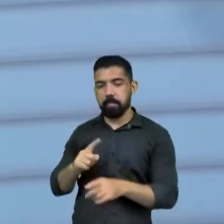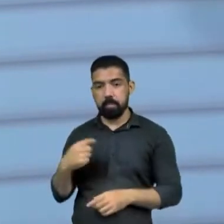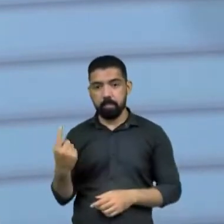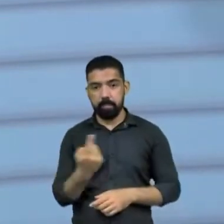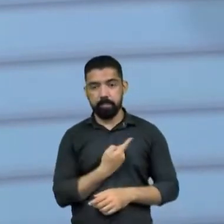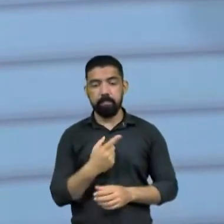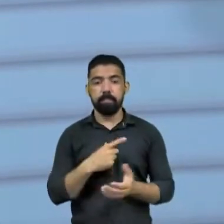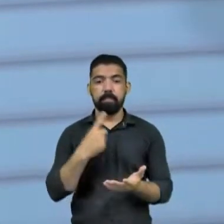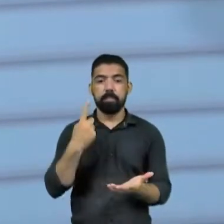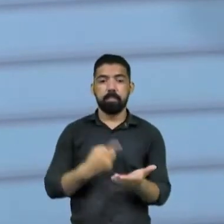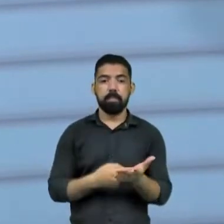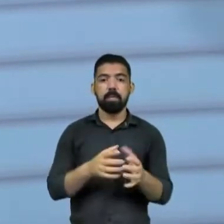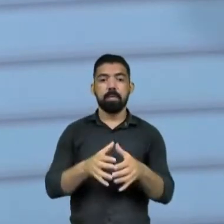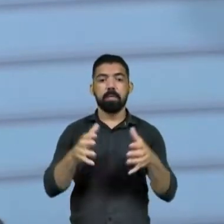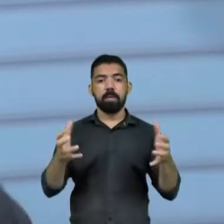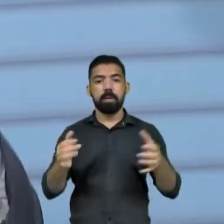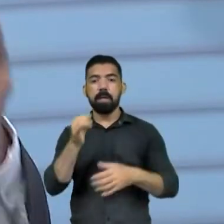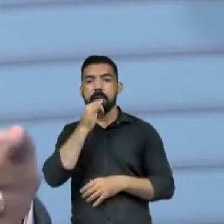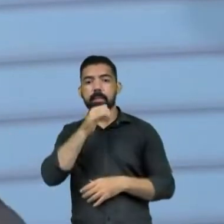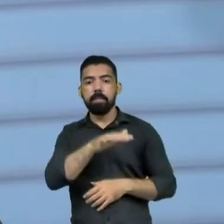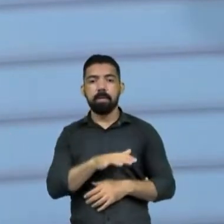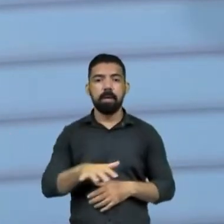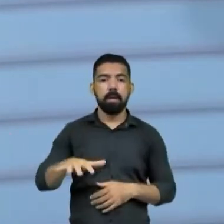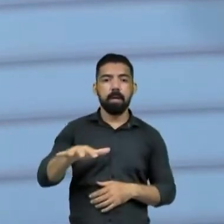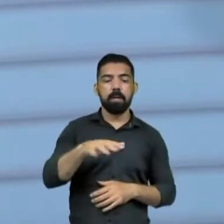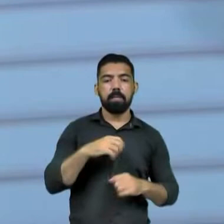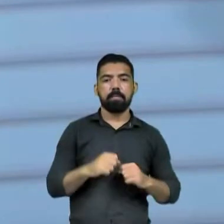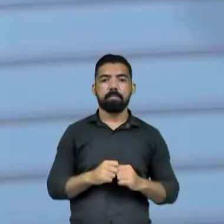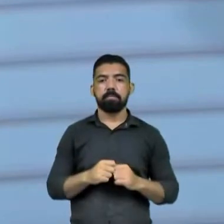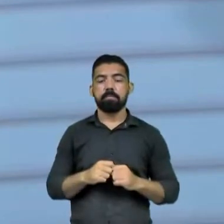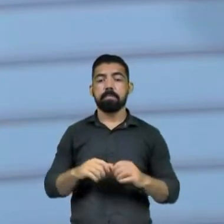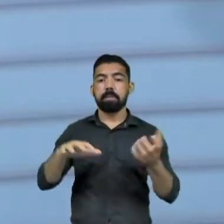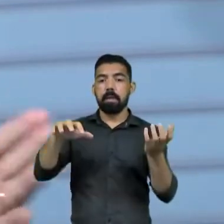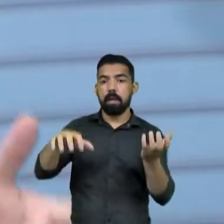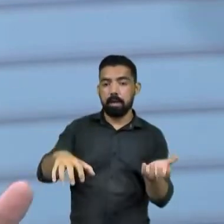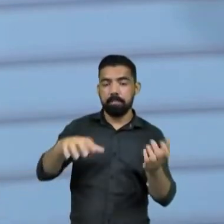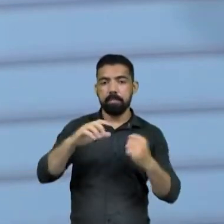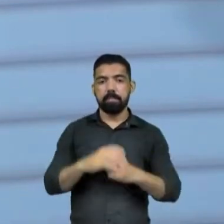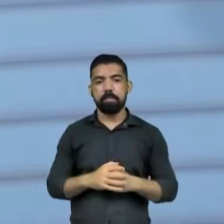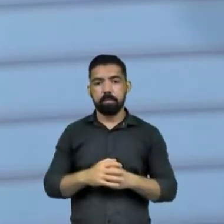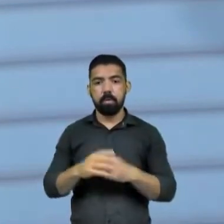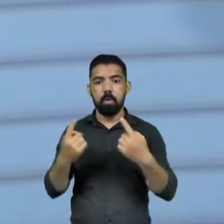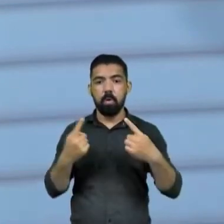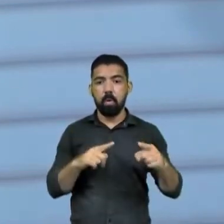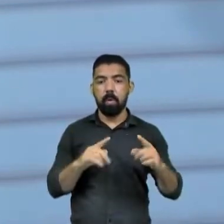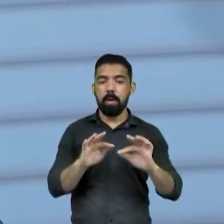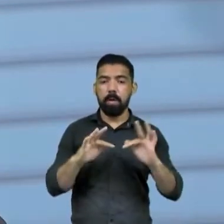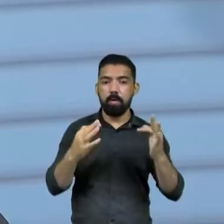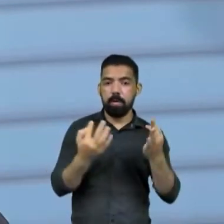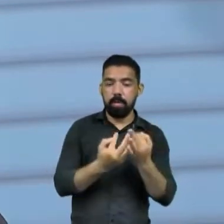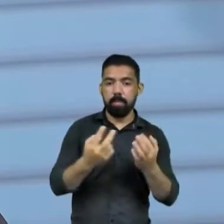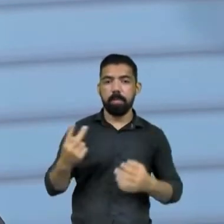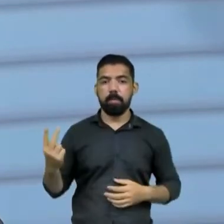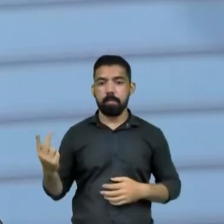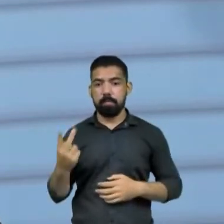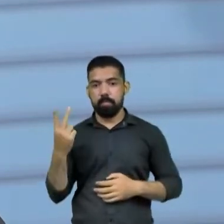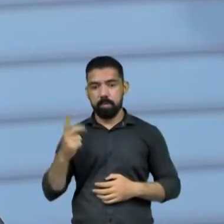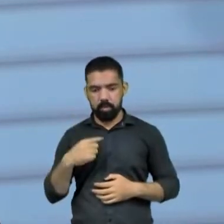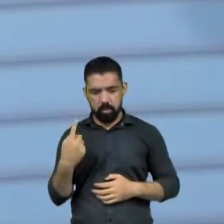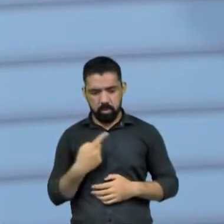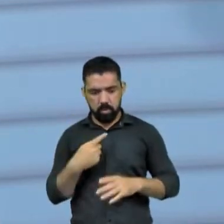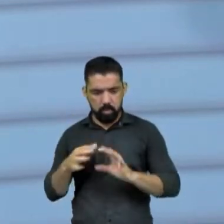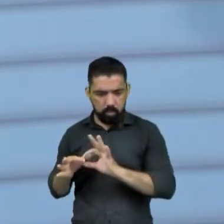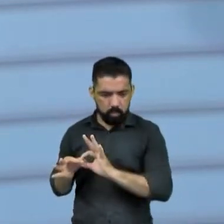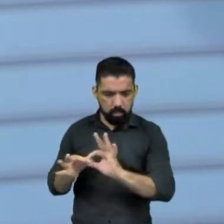o que está passando no senado o que está passando na Câmara Federal certo o que é que tem contra a família os valores então nós nos unimos para